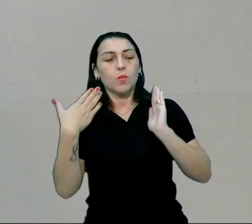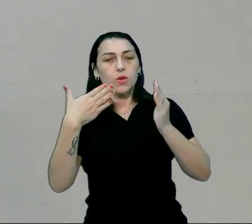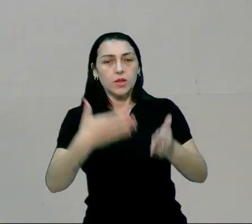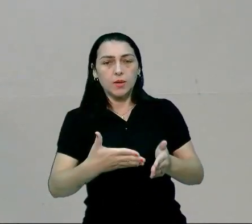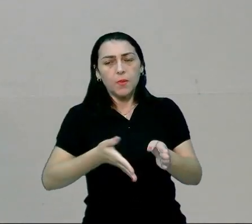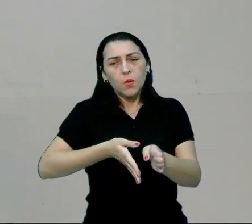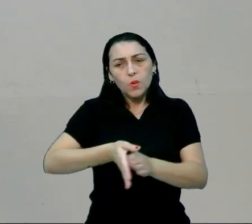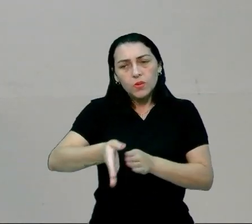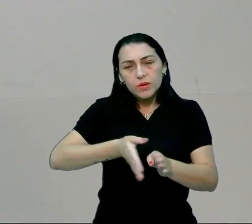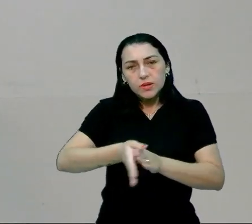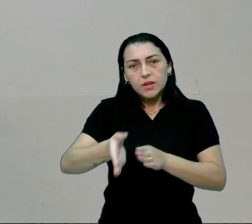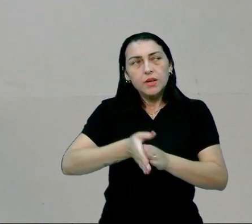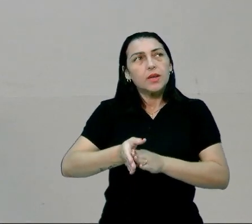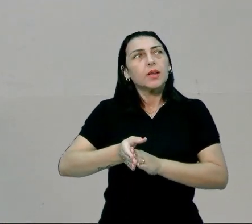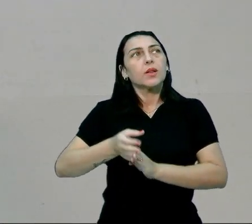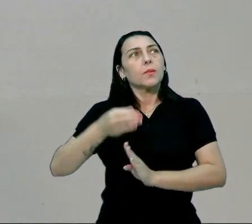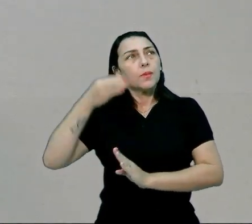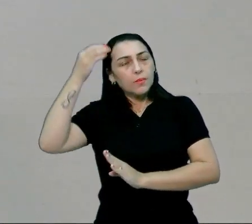direcionamento para